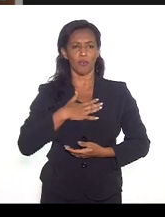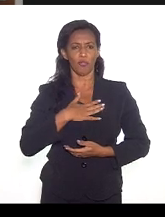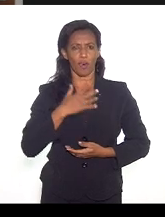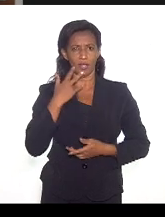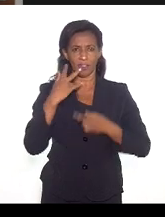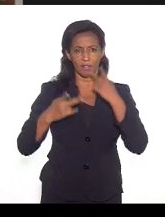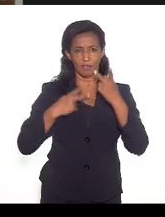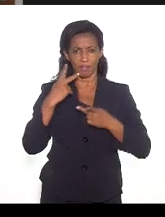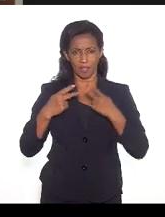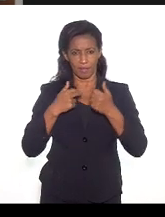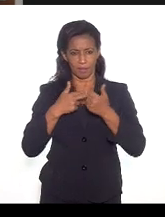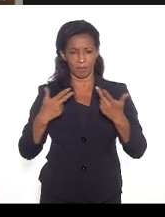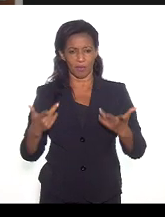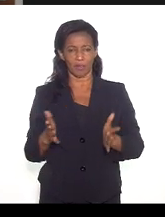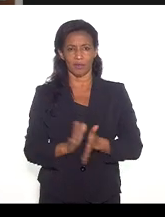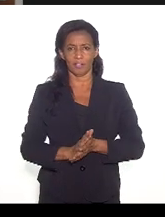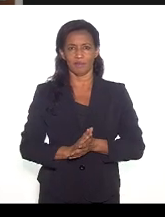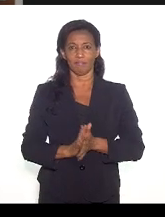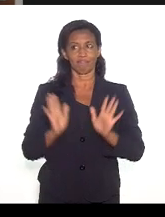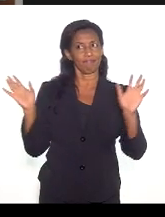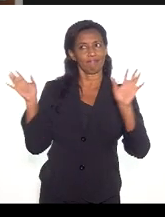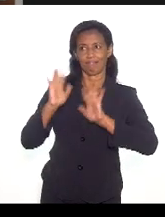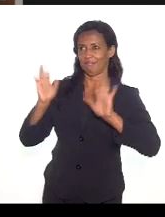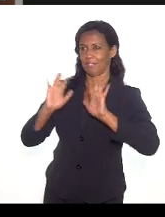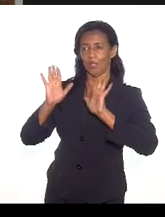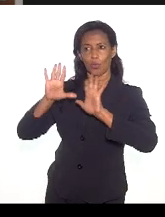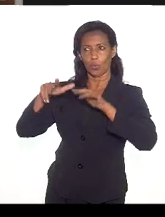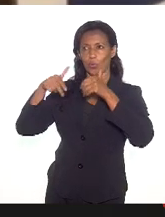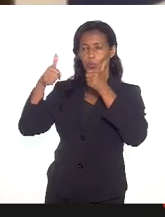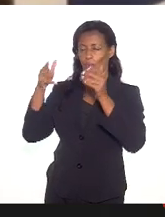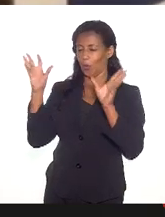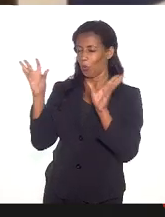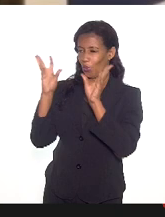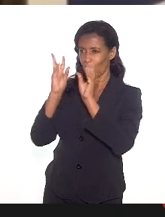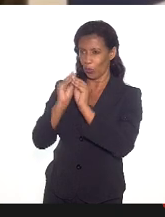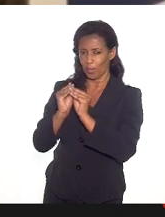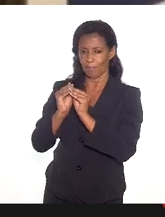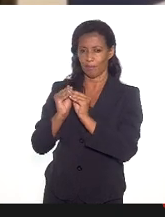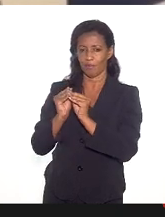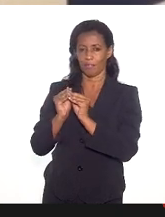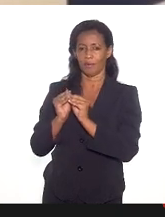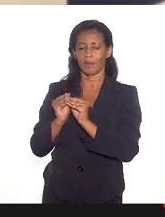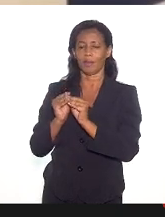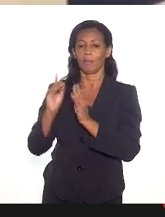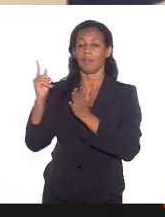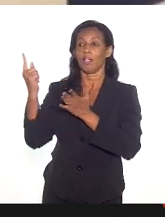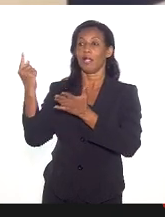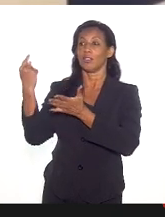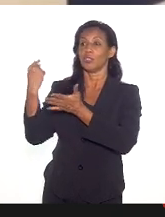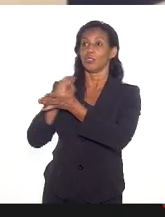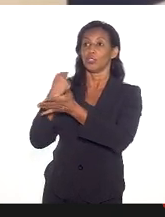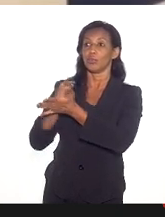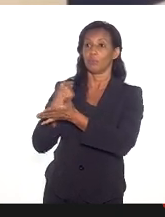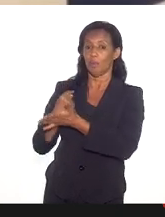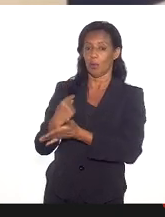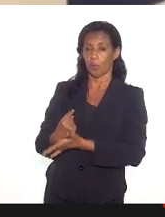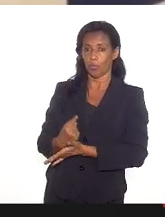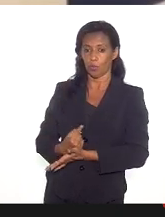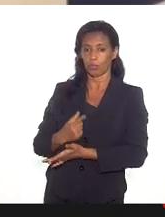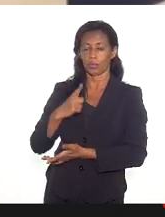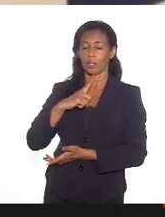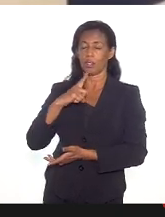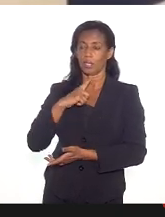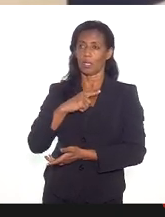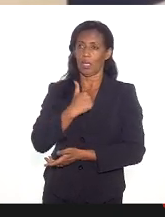consideração? Não, senhora, concluí. E eu só gostaria de citar, para as perguntas, os presentes aqui